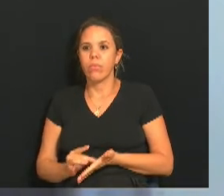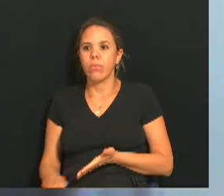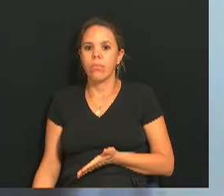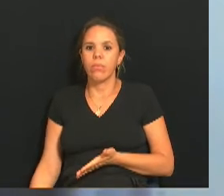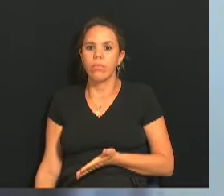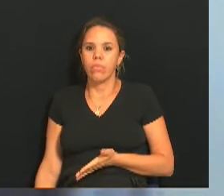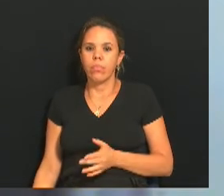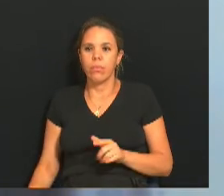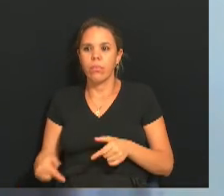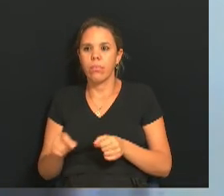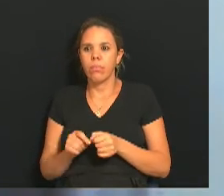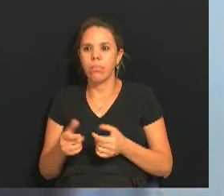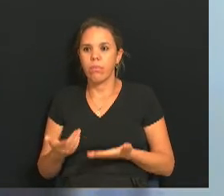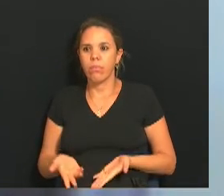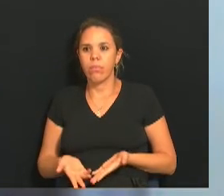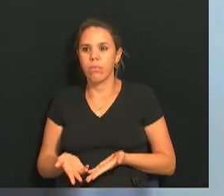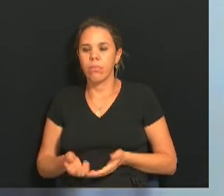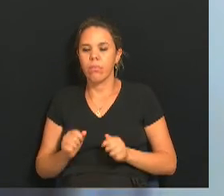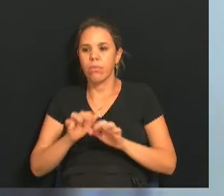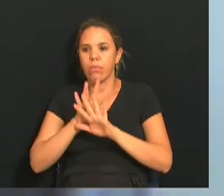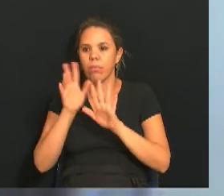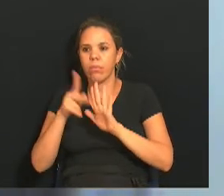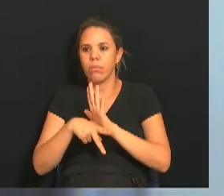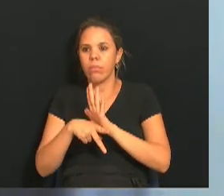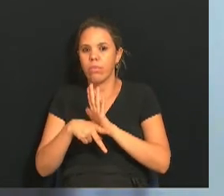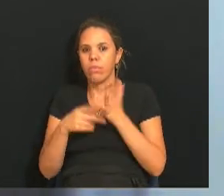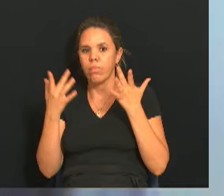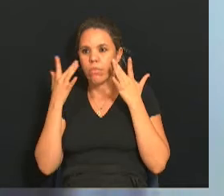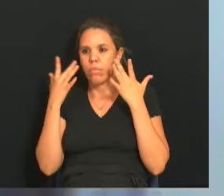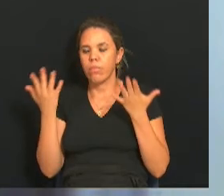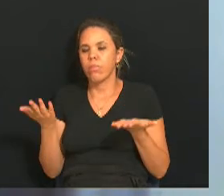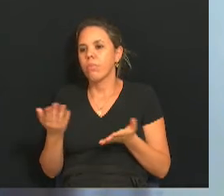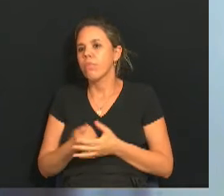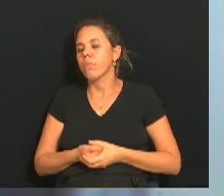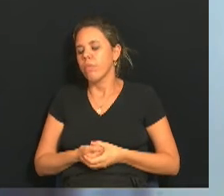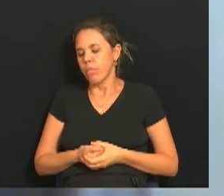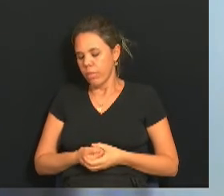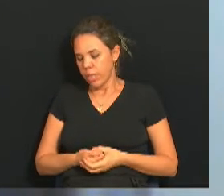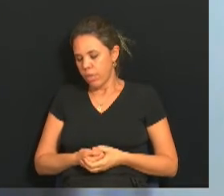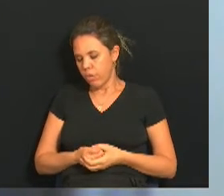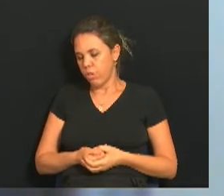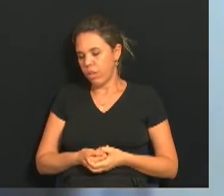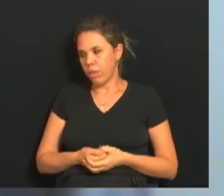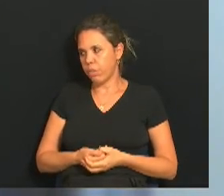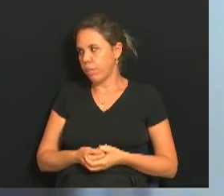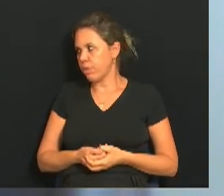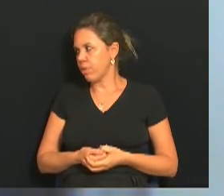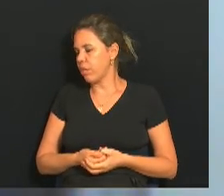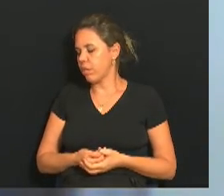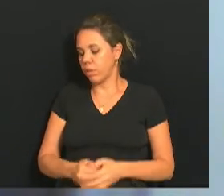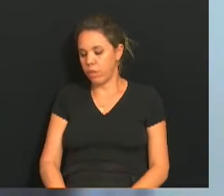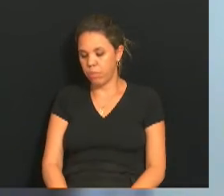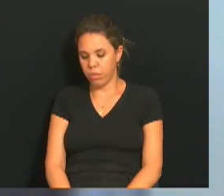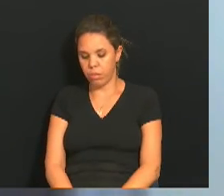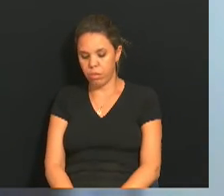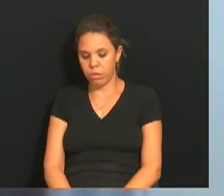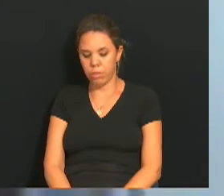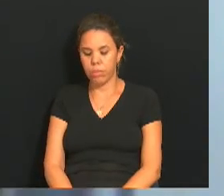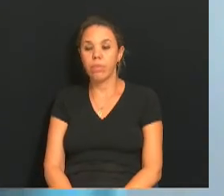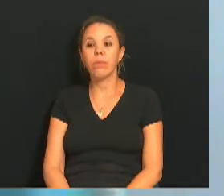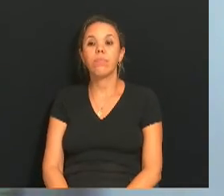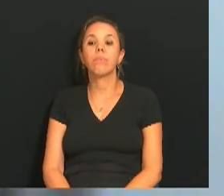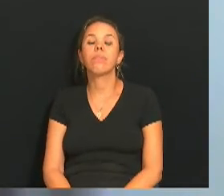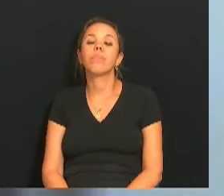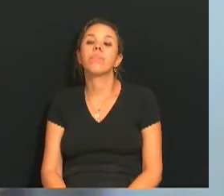defesa disso. Se isso não está claro no projeto, acho que precisa ficar, né? Então, acho que dou conta de responder essas